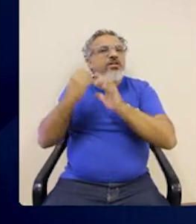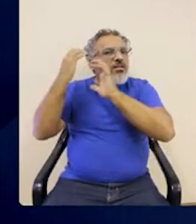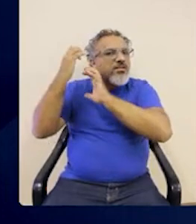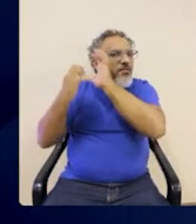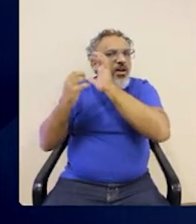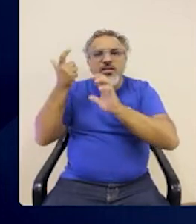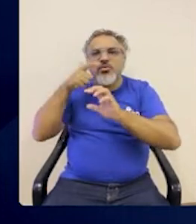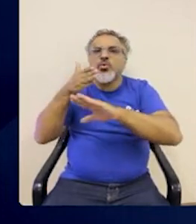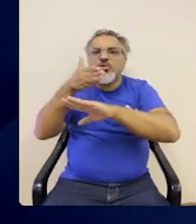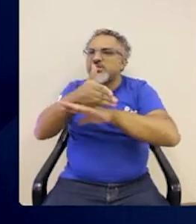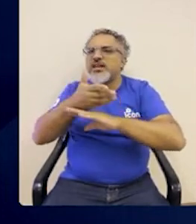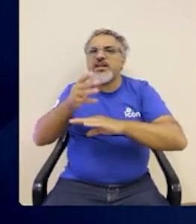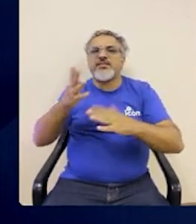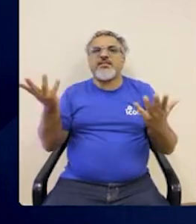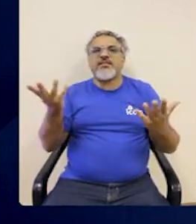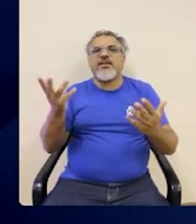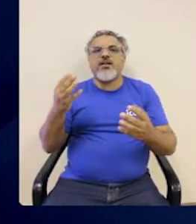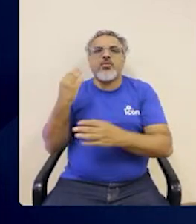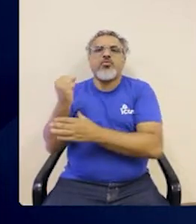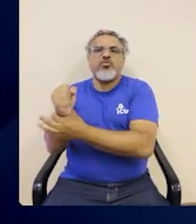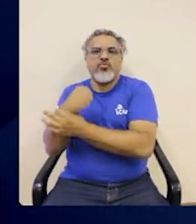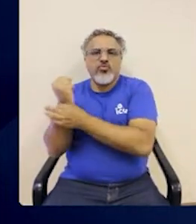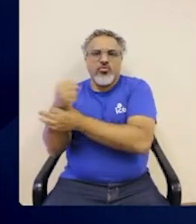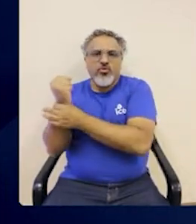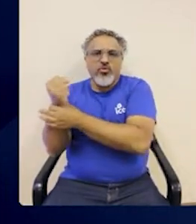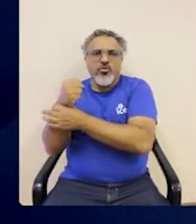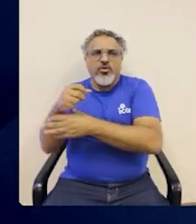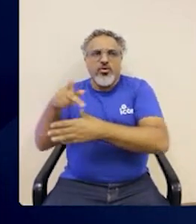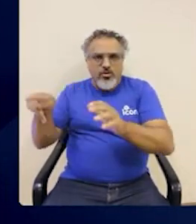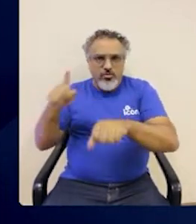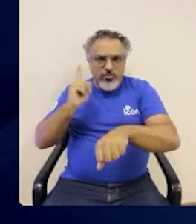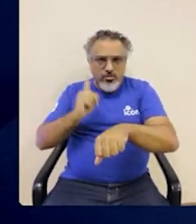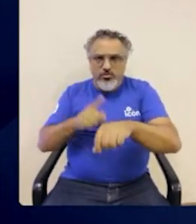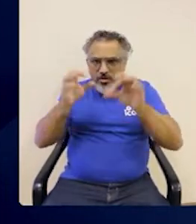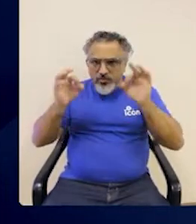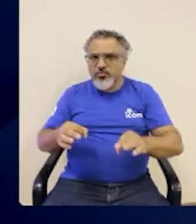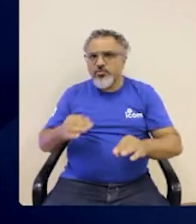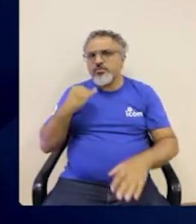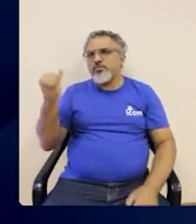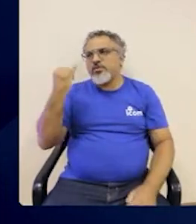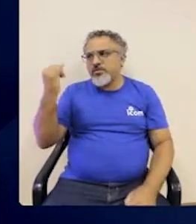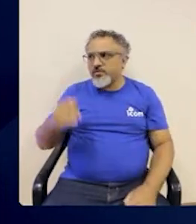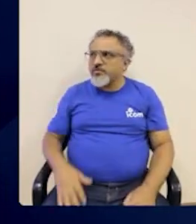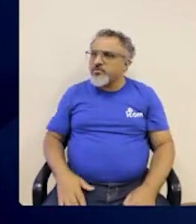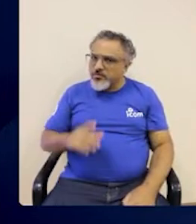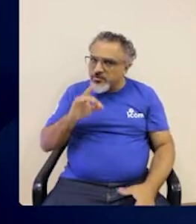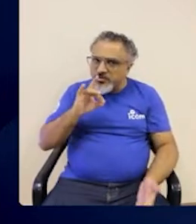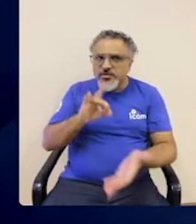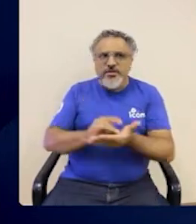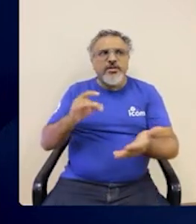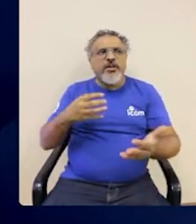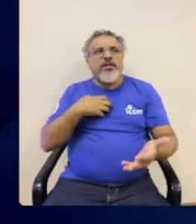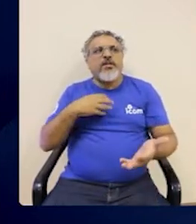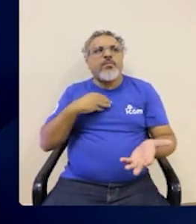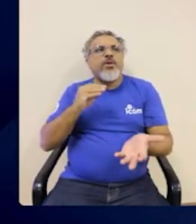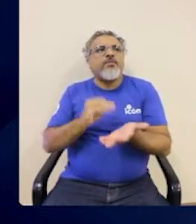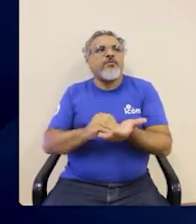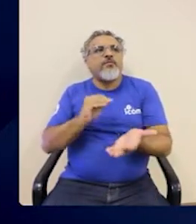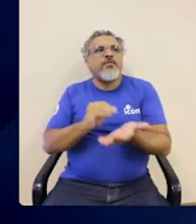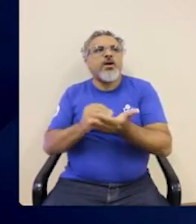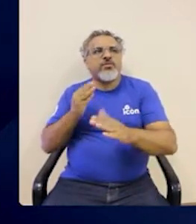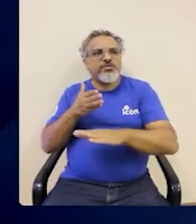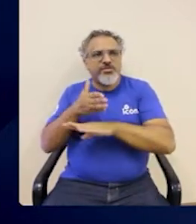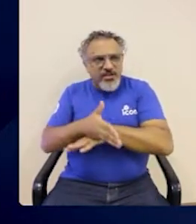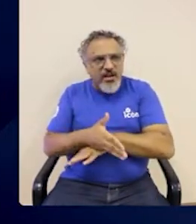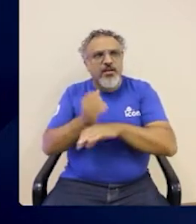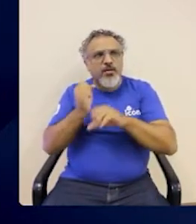conseguir acessar, por exemplo, o fisioterapeuta e o terapeuta ocupacional num tempo oportuno. Isso, de fato, é uma inequidade, uma falta de acesso, né? Que